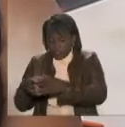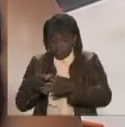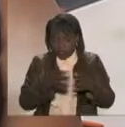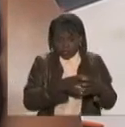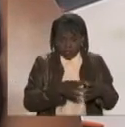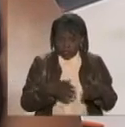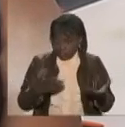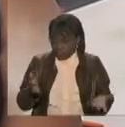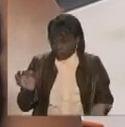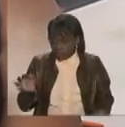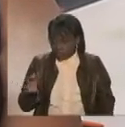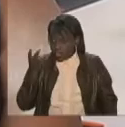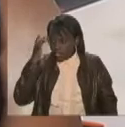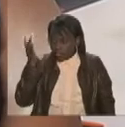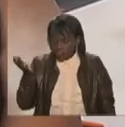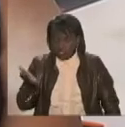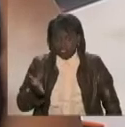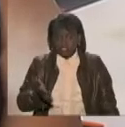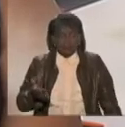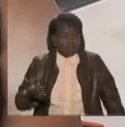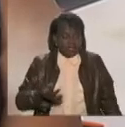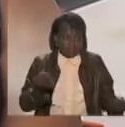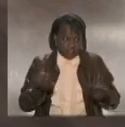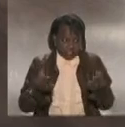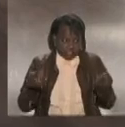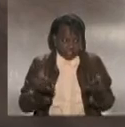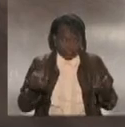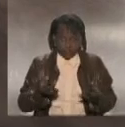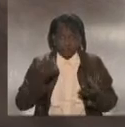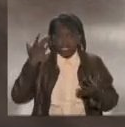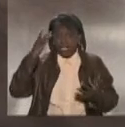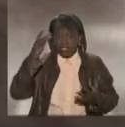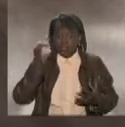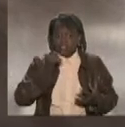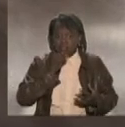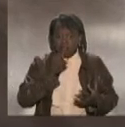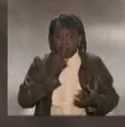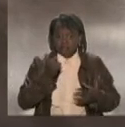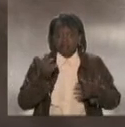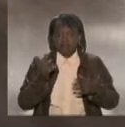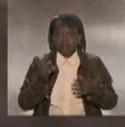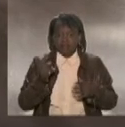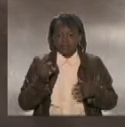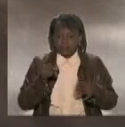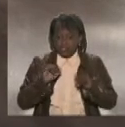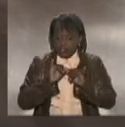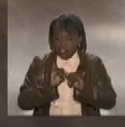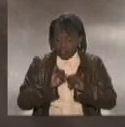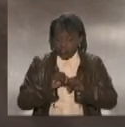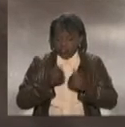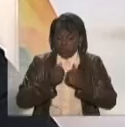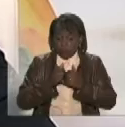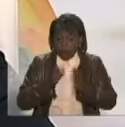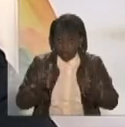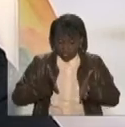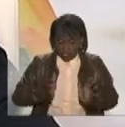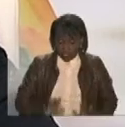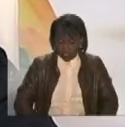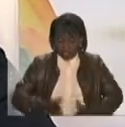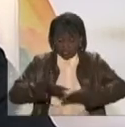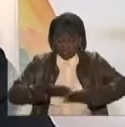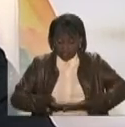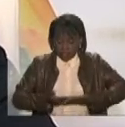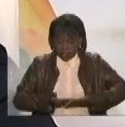é isso? É verdade. Isso é o que vocês acham? Doris, eu acho que assim, a sexualidade ela é construída desde o momento que a